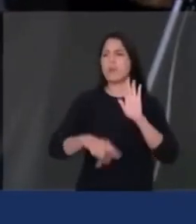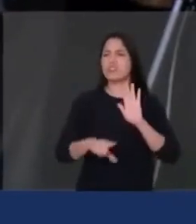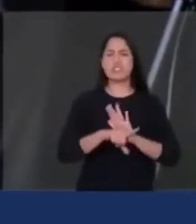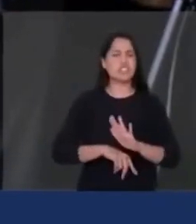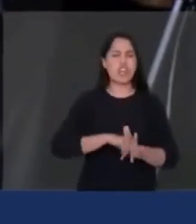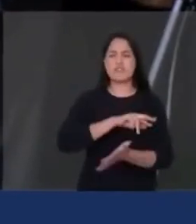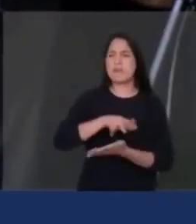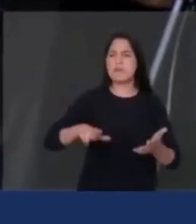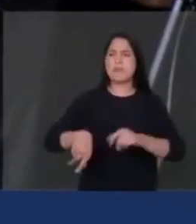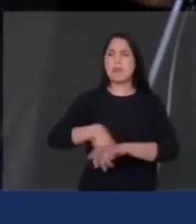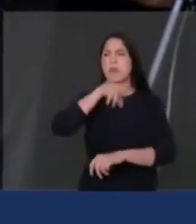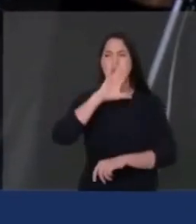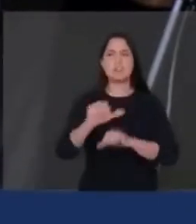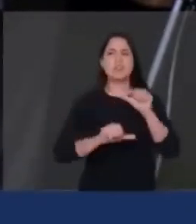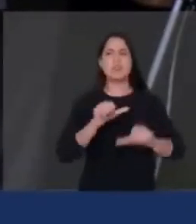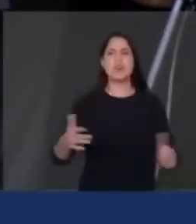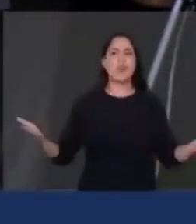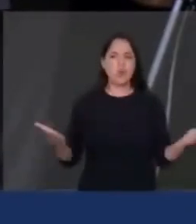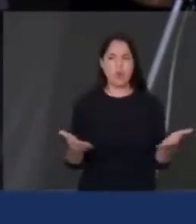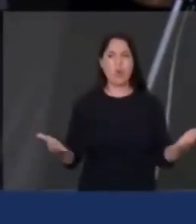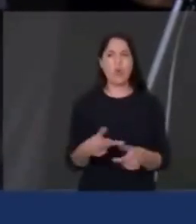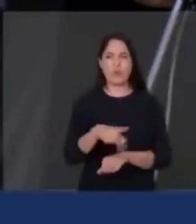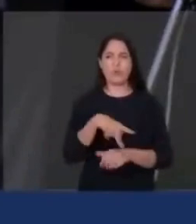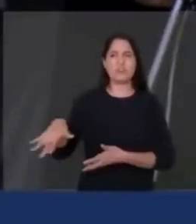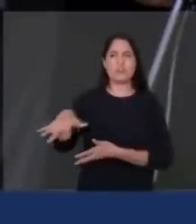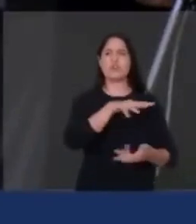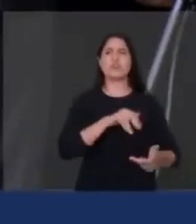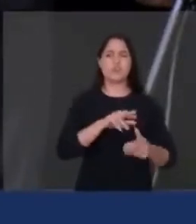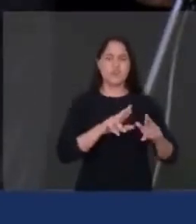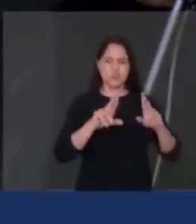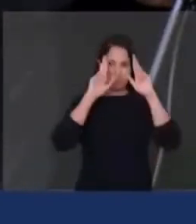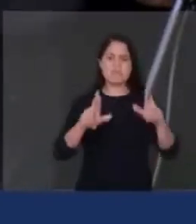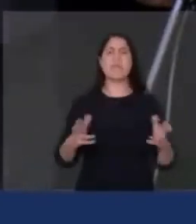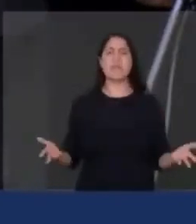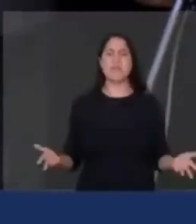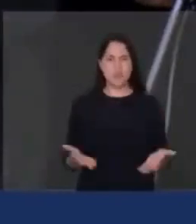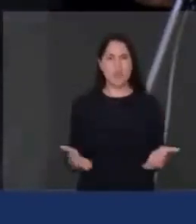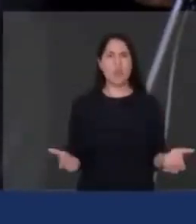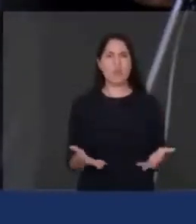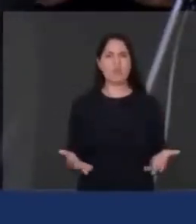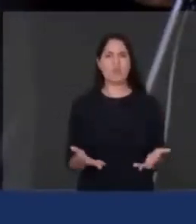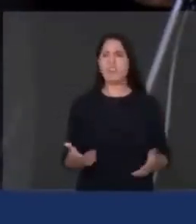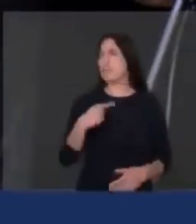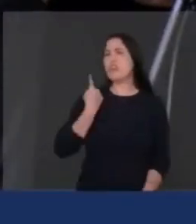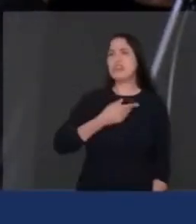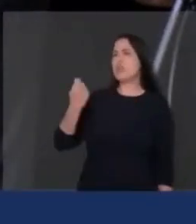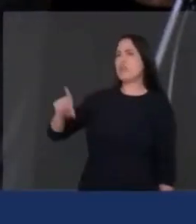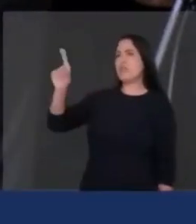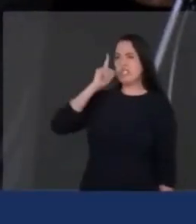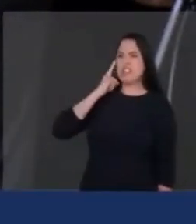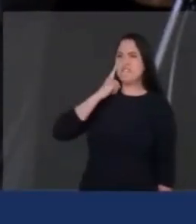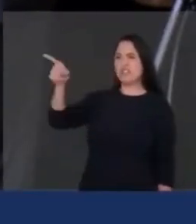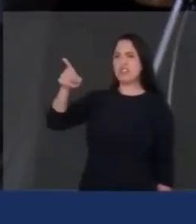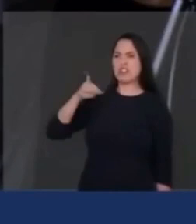que tá mudando o Brasil o Brasil hoje é respeitado mundialmente Nós não precisamos viu Deputado